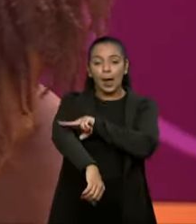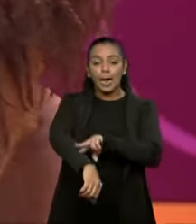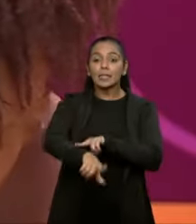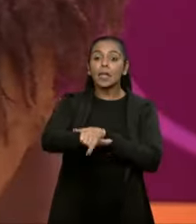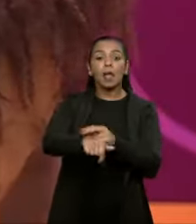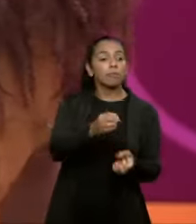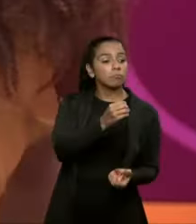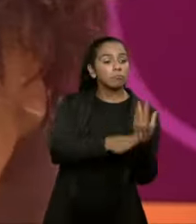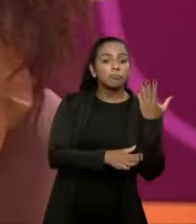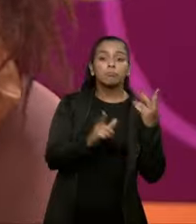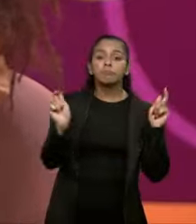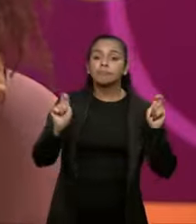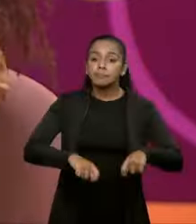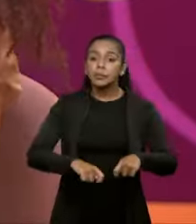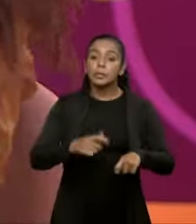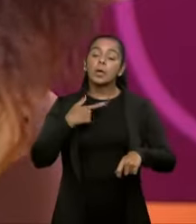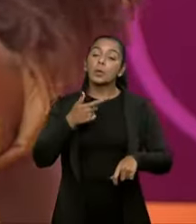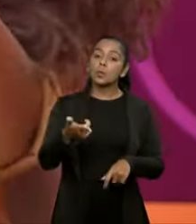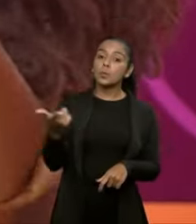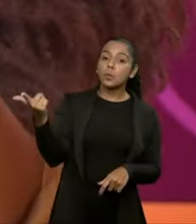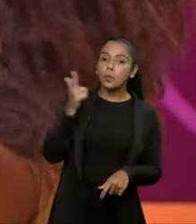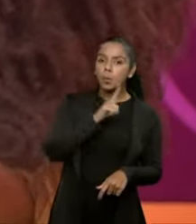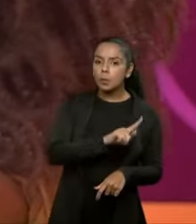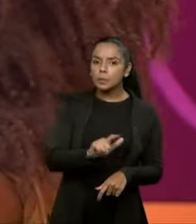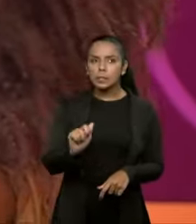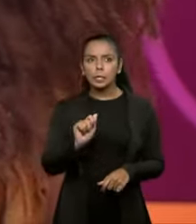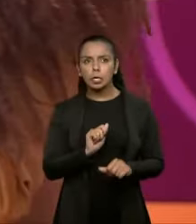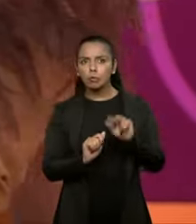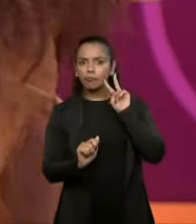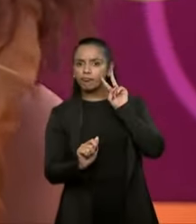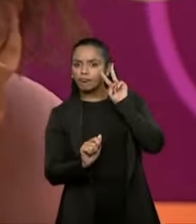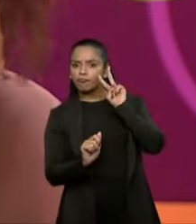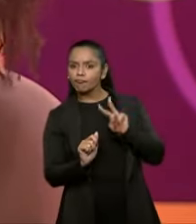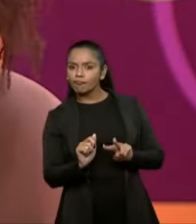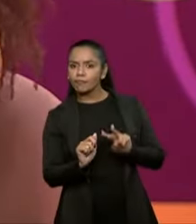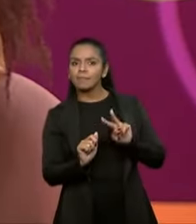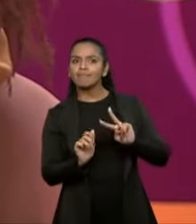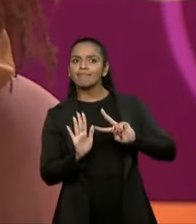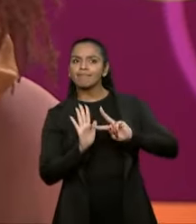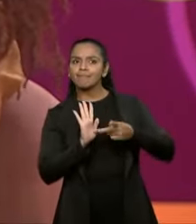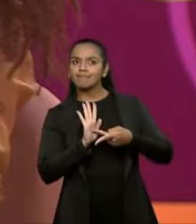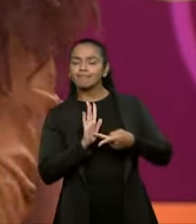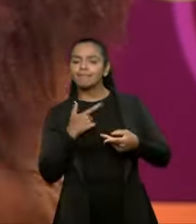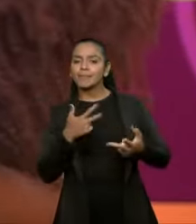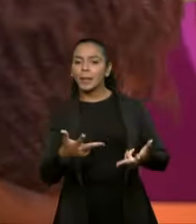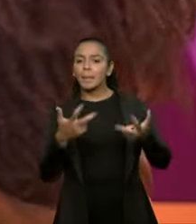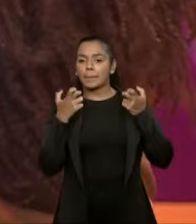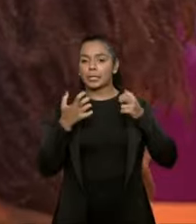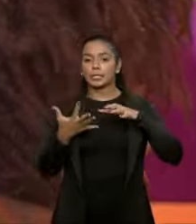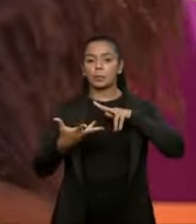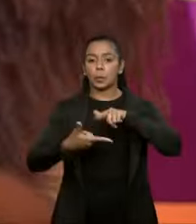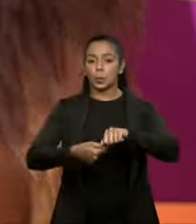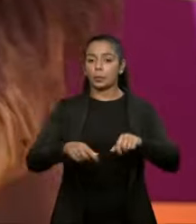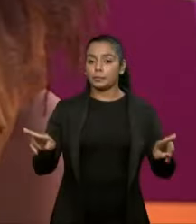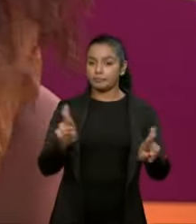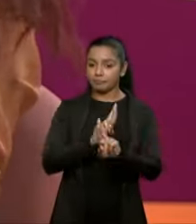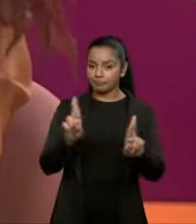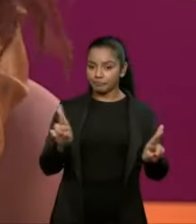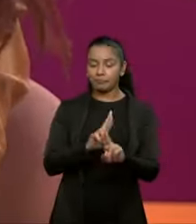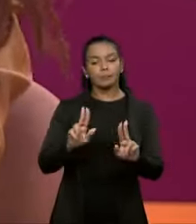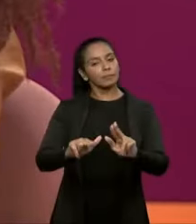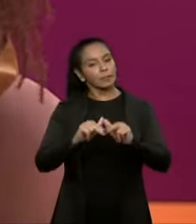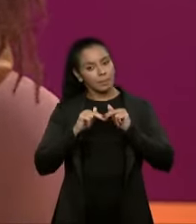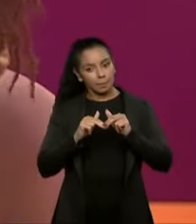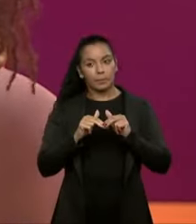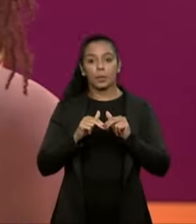uma possibilidade de você ler, interpretar, perceber o mundo e as relações a partir